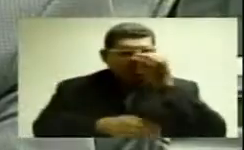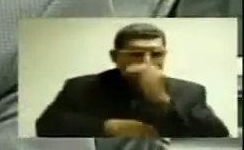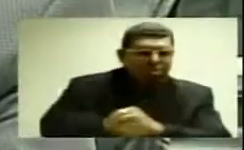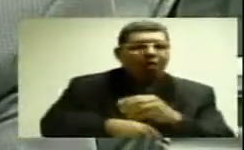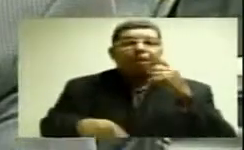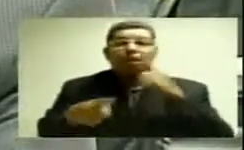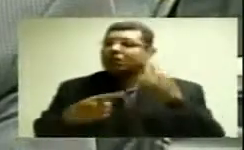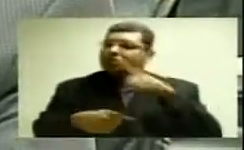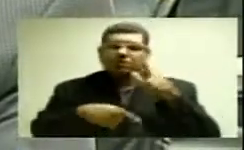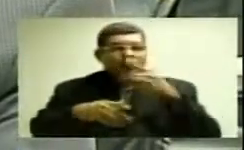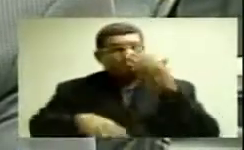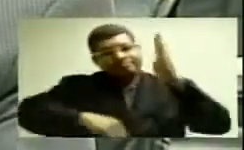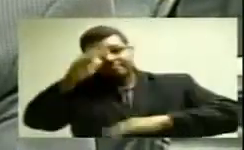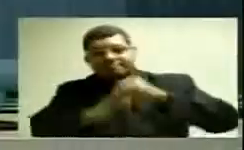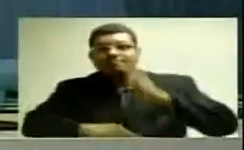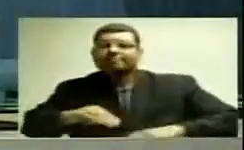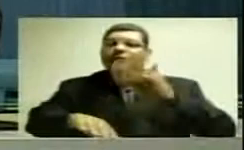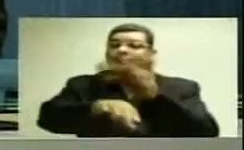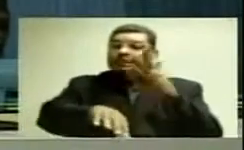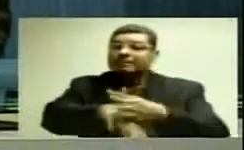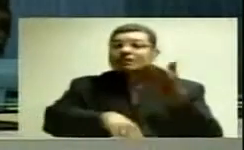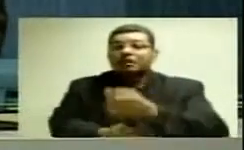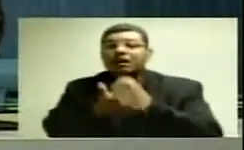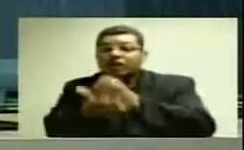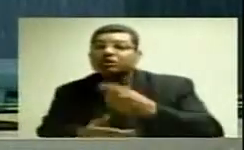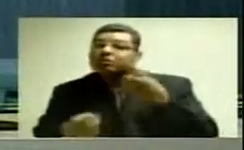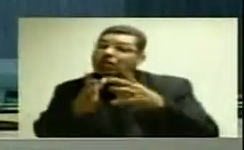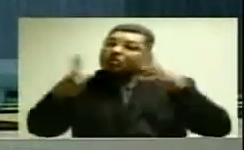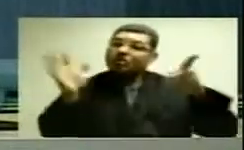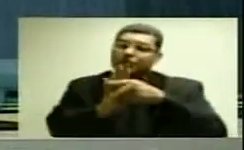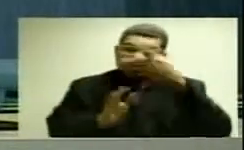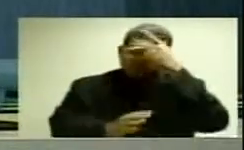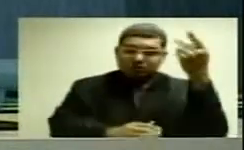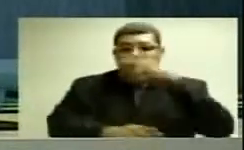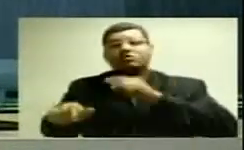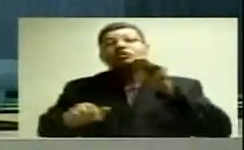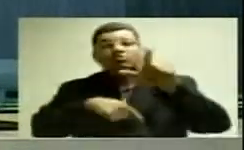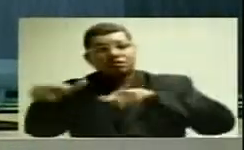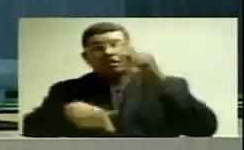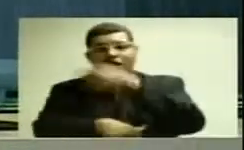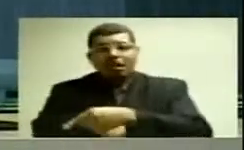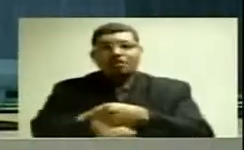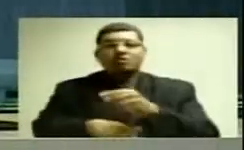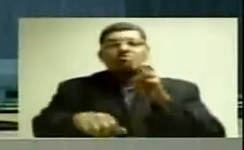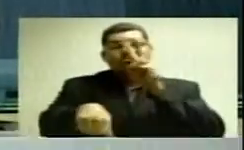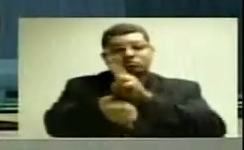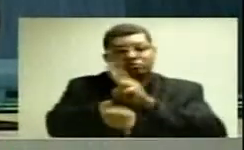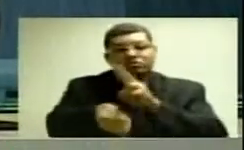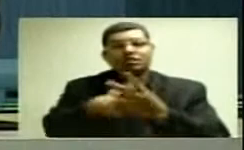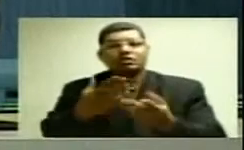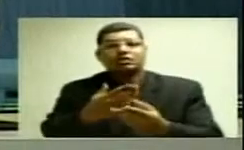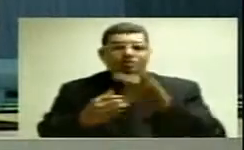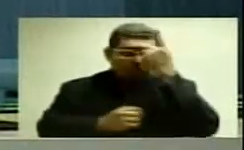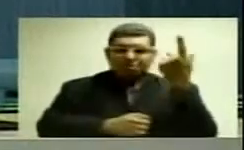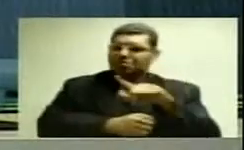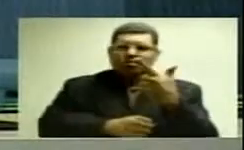precário, porque não tem profissionais qualificados, porque a grande maioria de quem trabalha lá são estagiários,